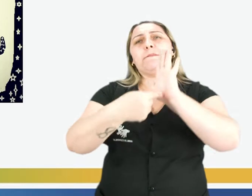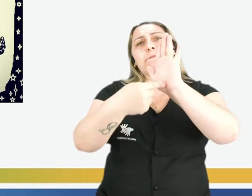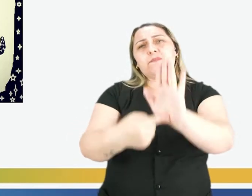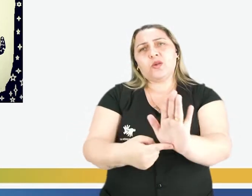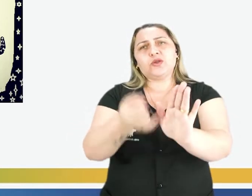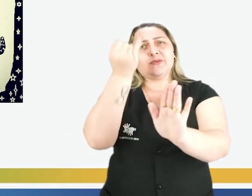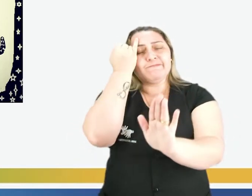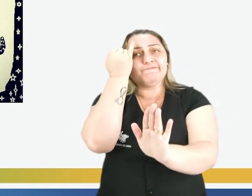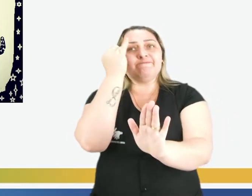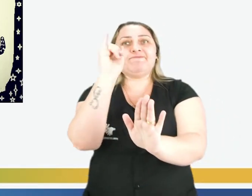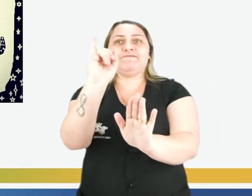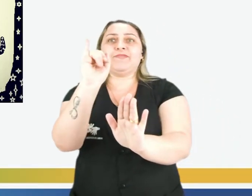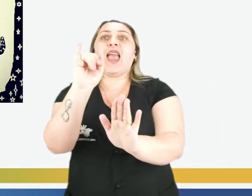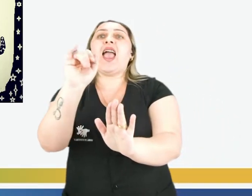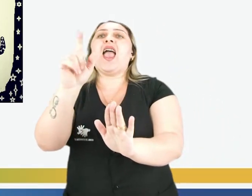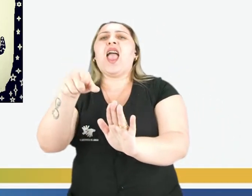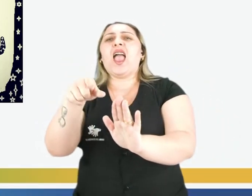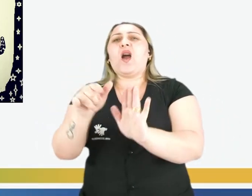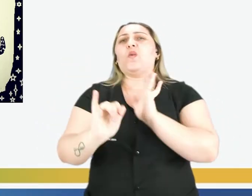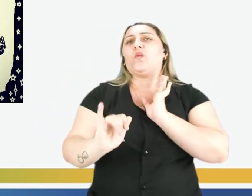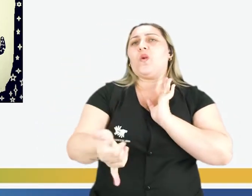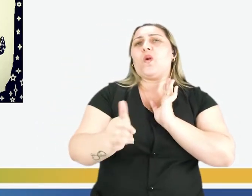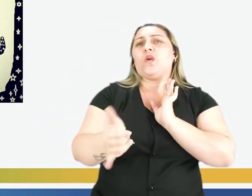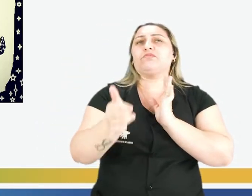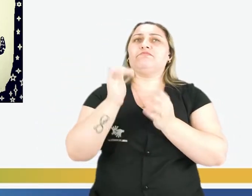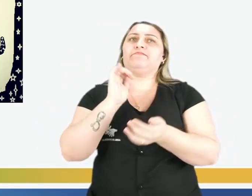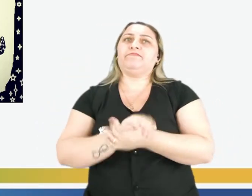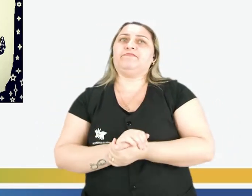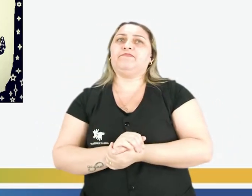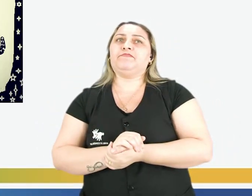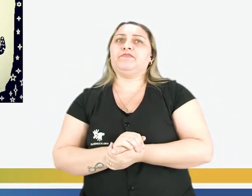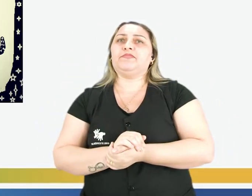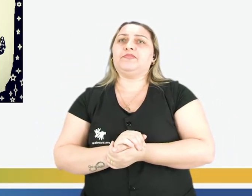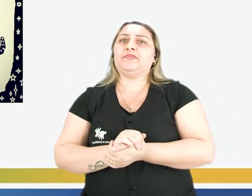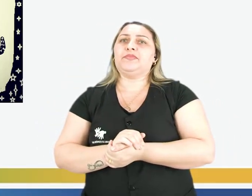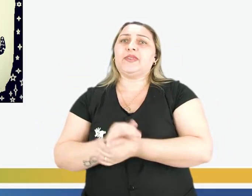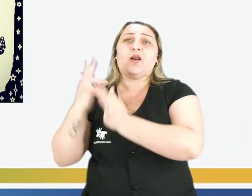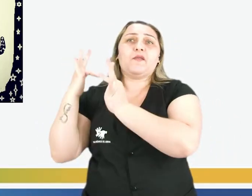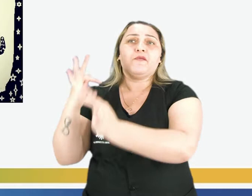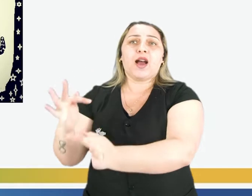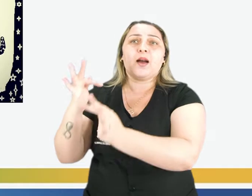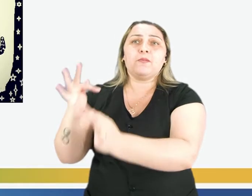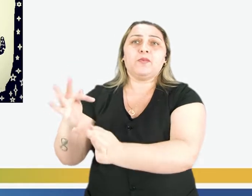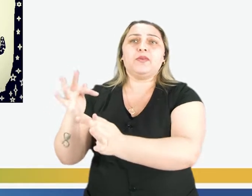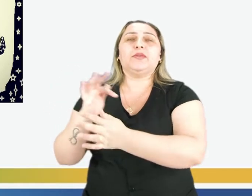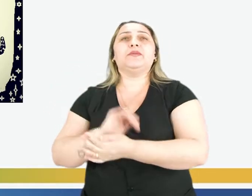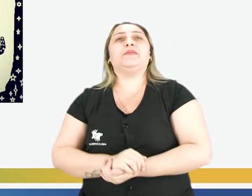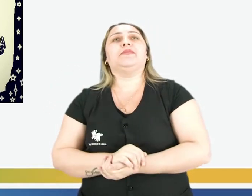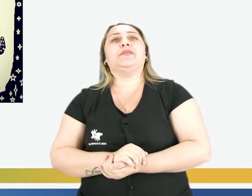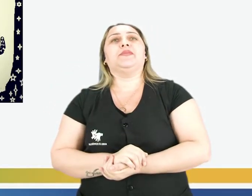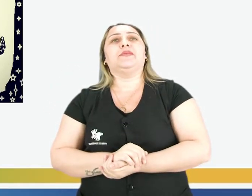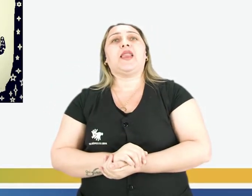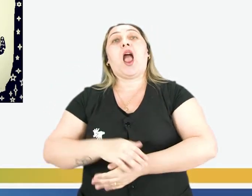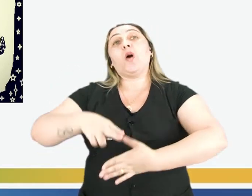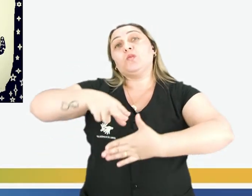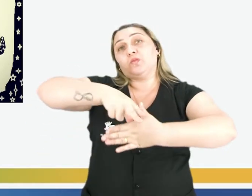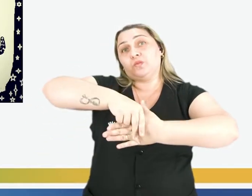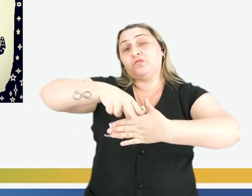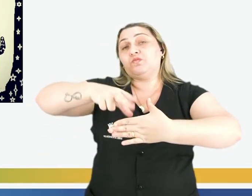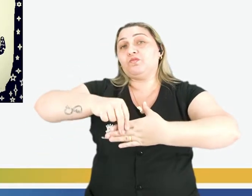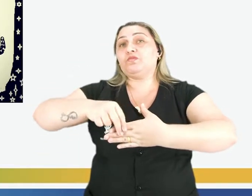uma ideia. É um conto? É uma fábula? Leia comigo. É um